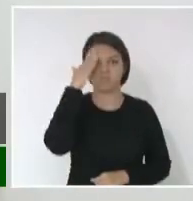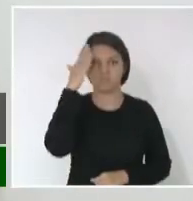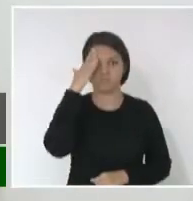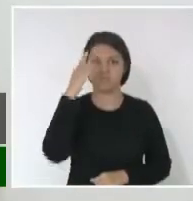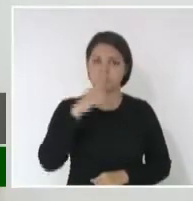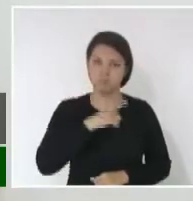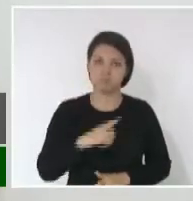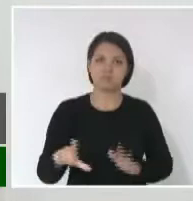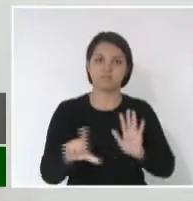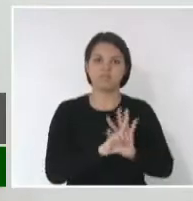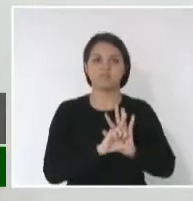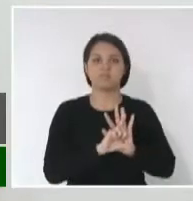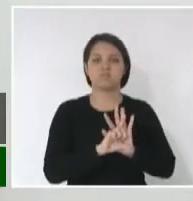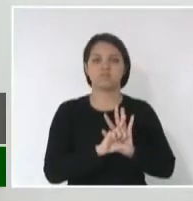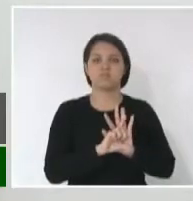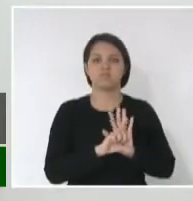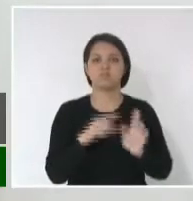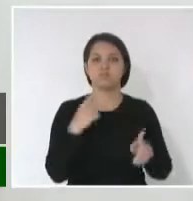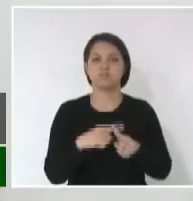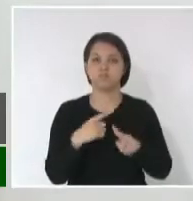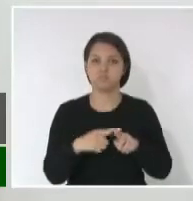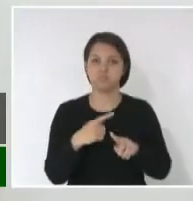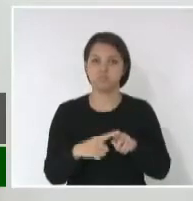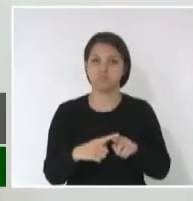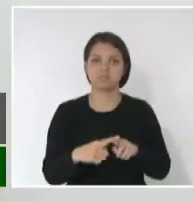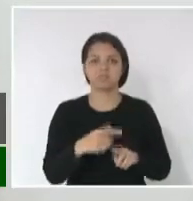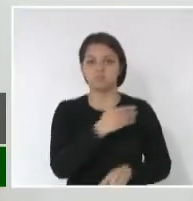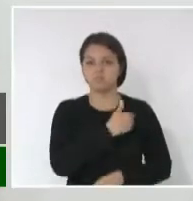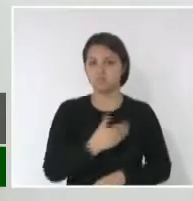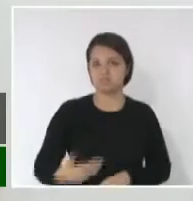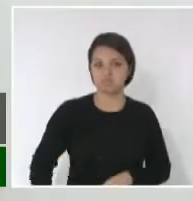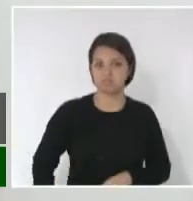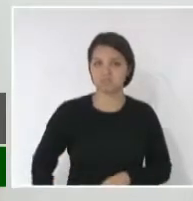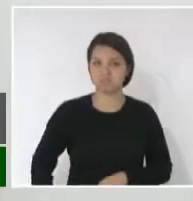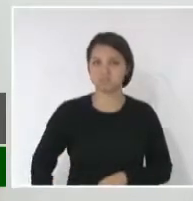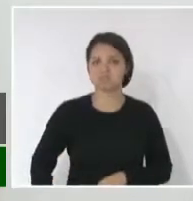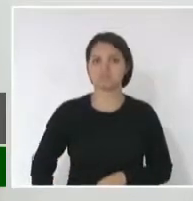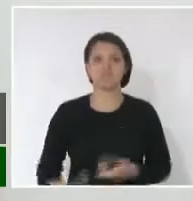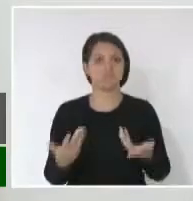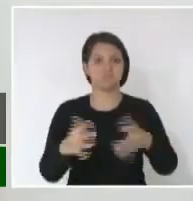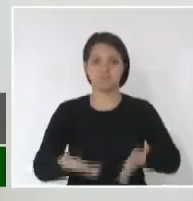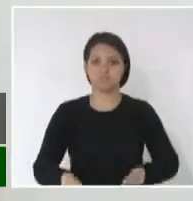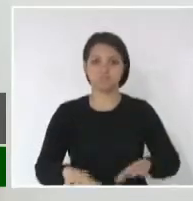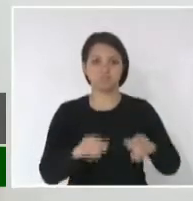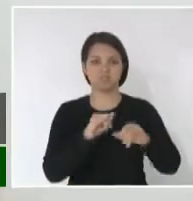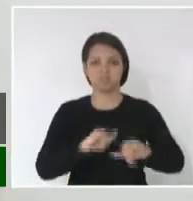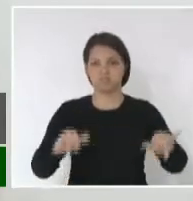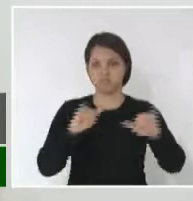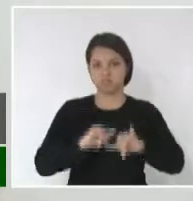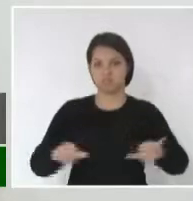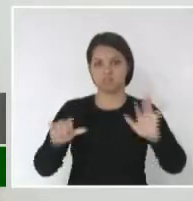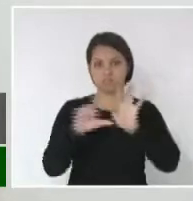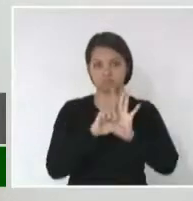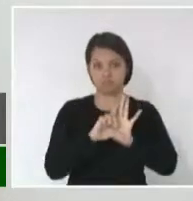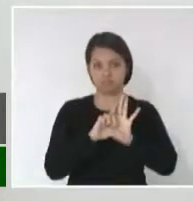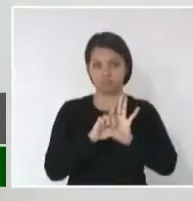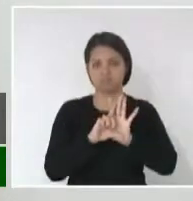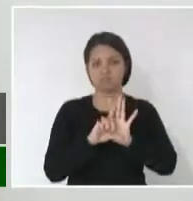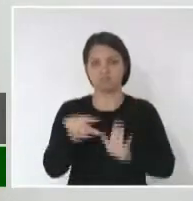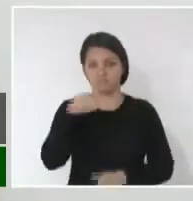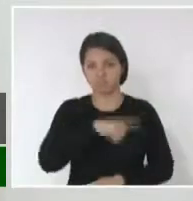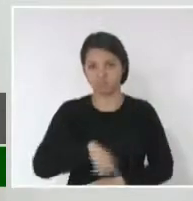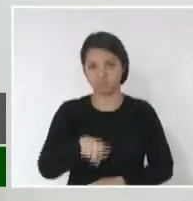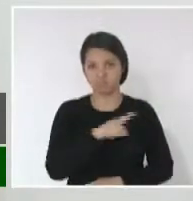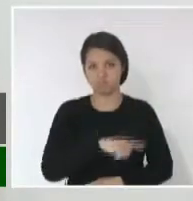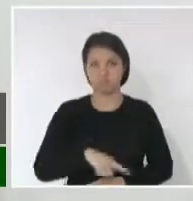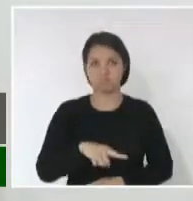lei. Porque se depender do governo, o governo não quer divulgar essa lei. Mas nós estamos aqui,